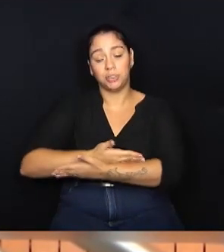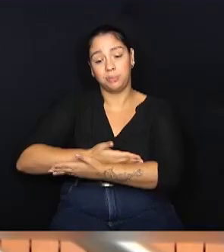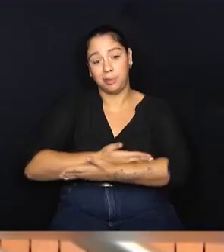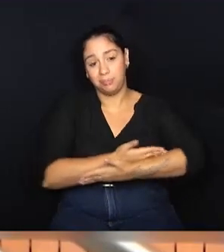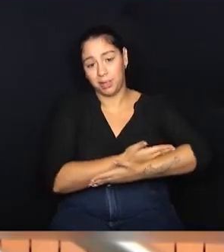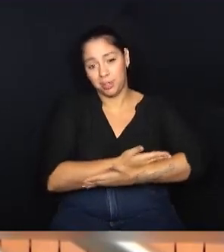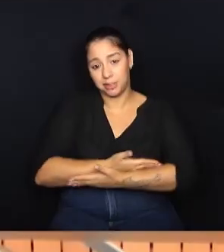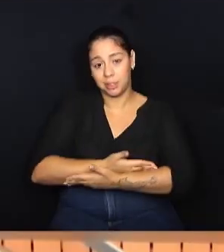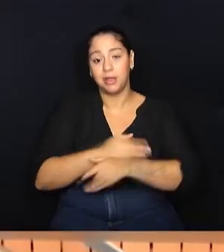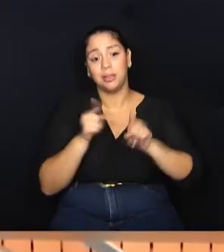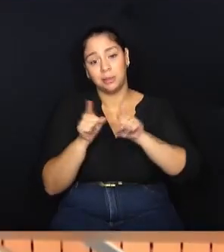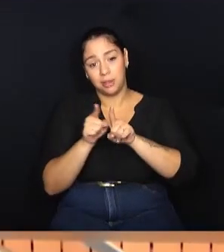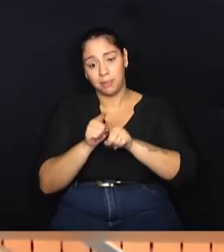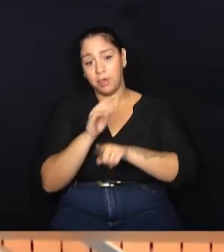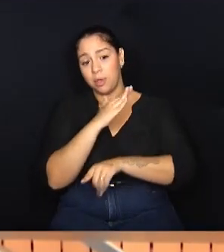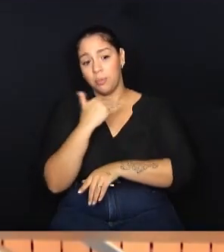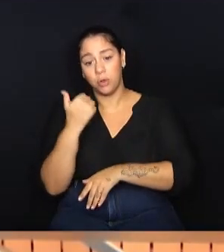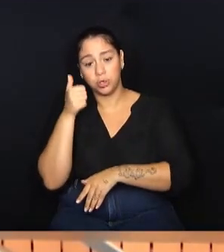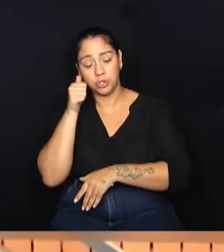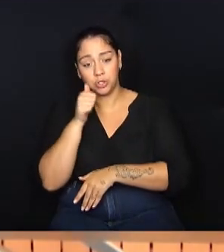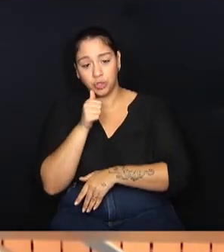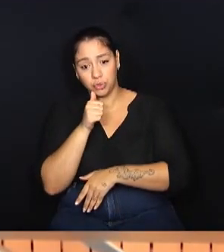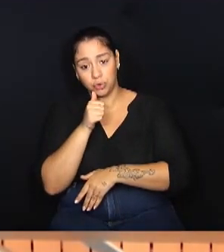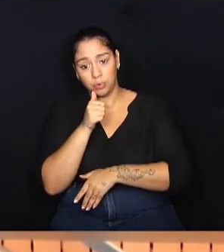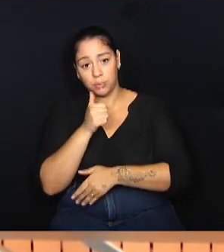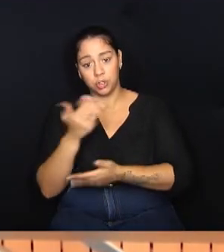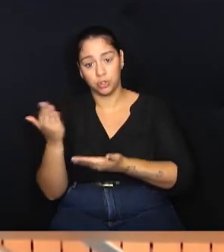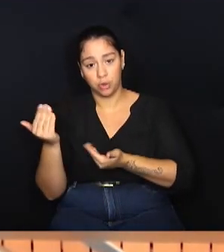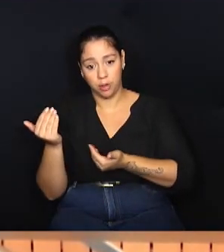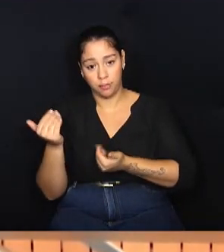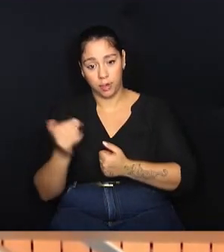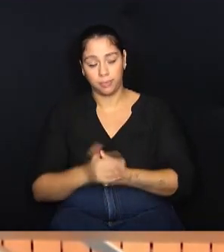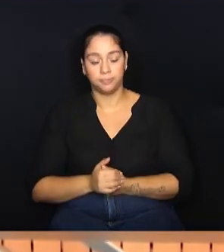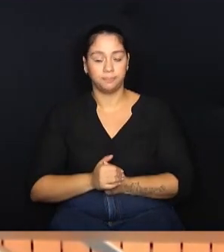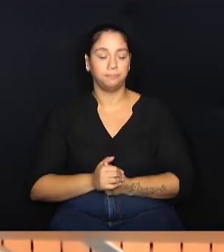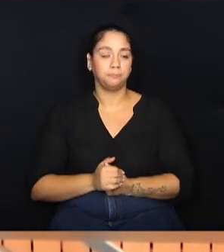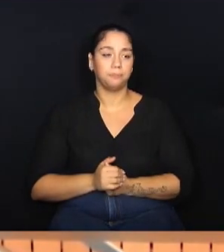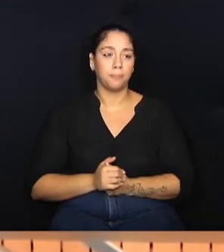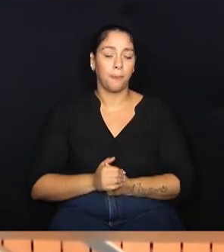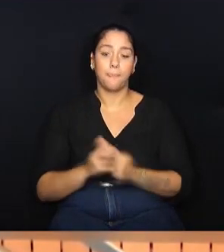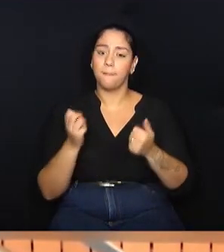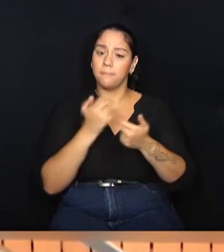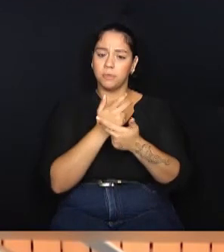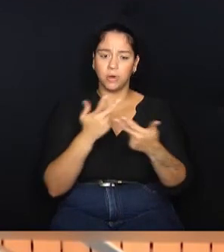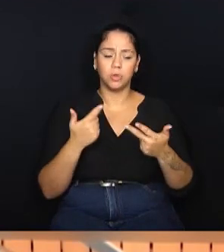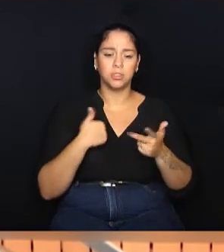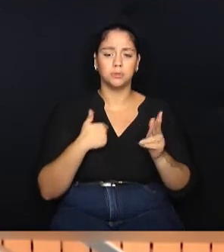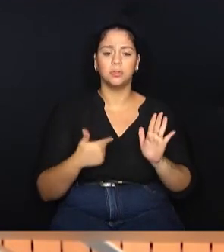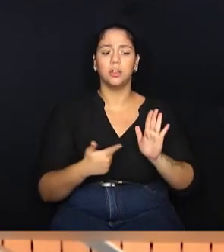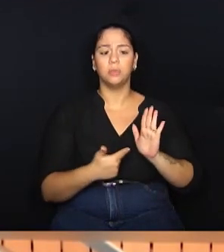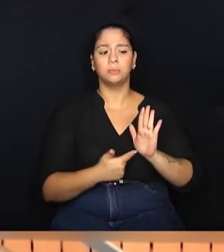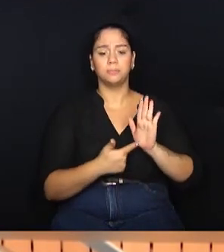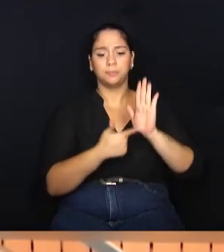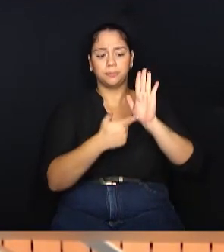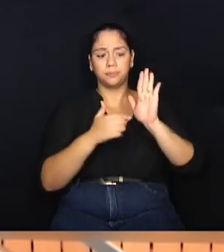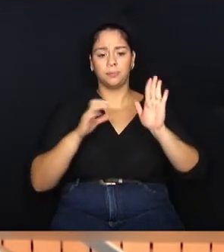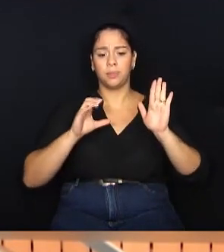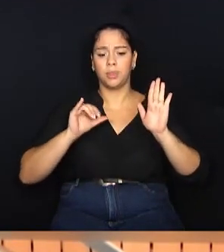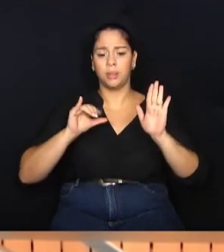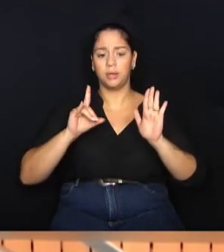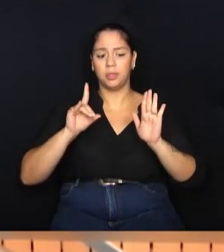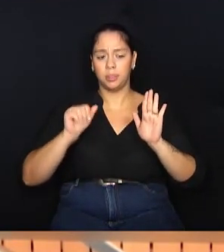morte de uma jovem. Em muitas das ações, sinalizei para nossa ministra Cida Gonçalves,